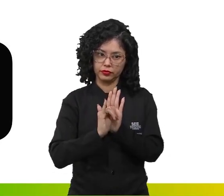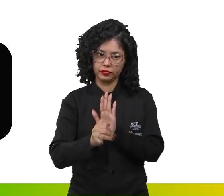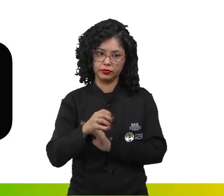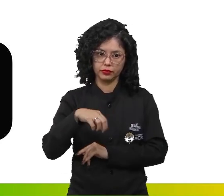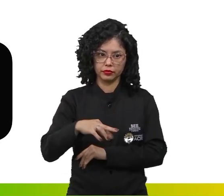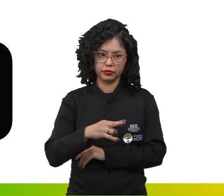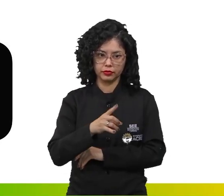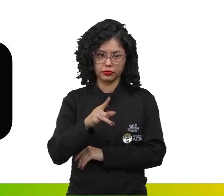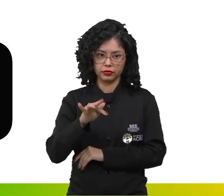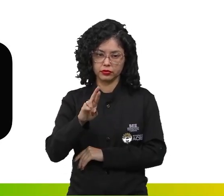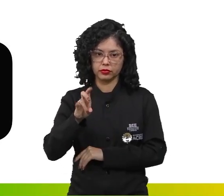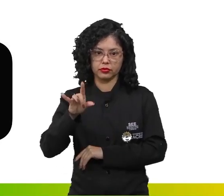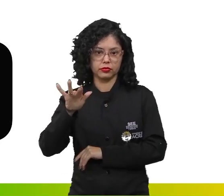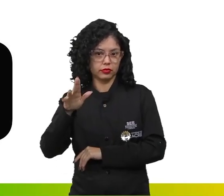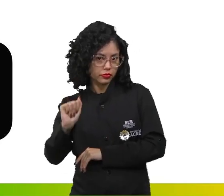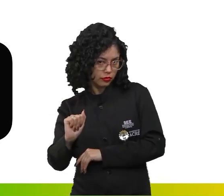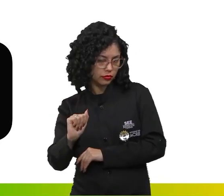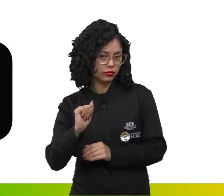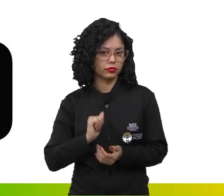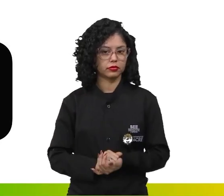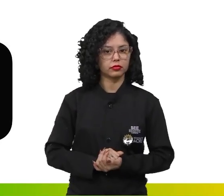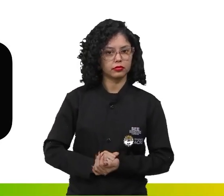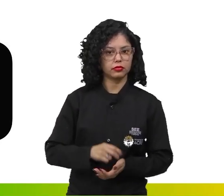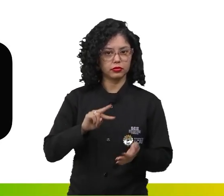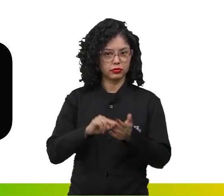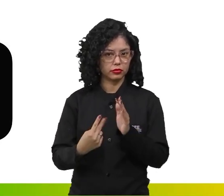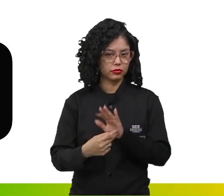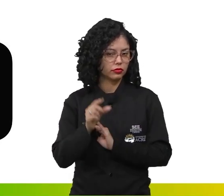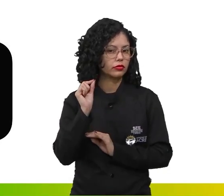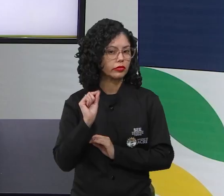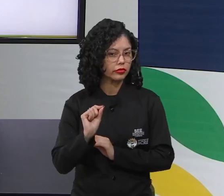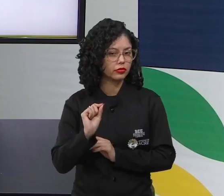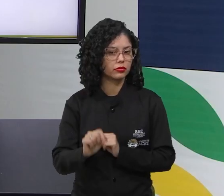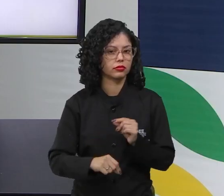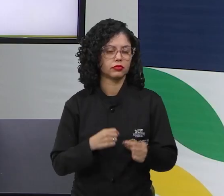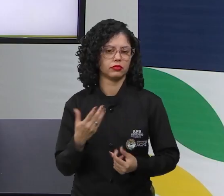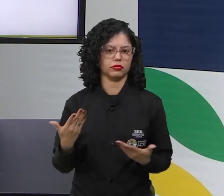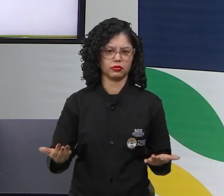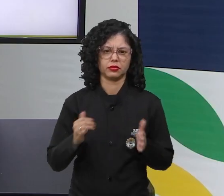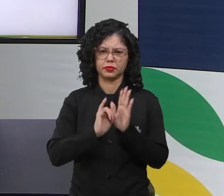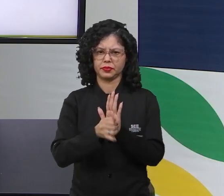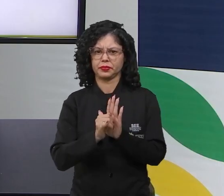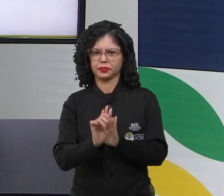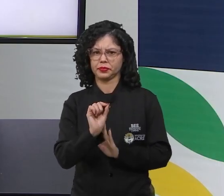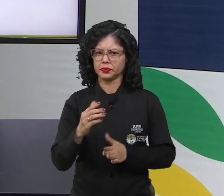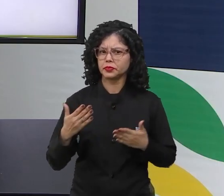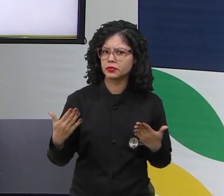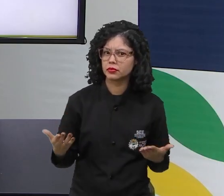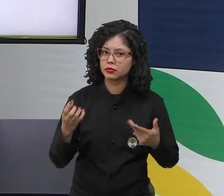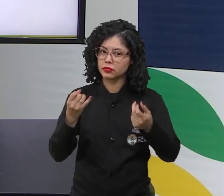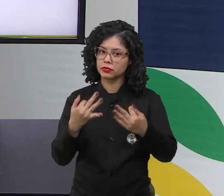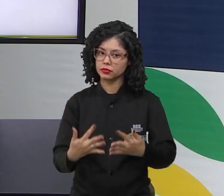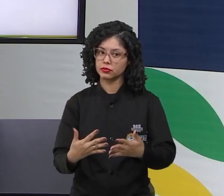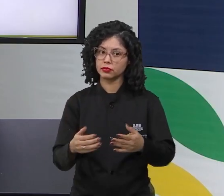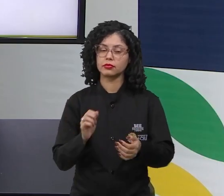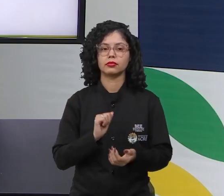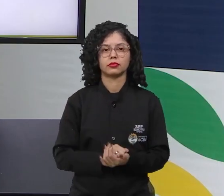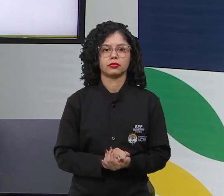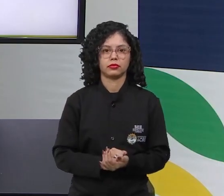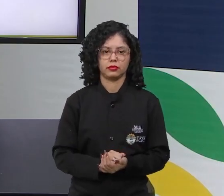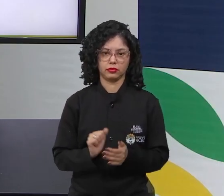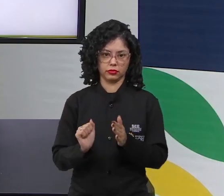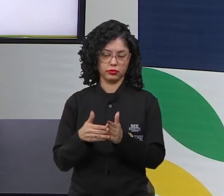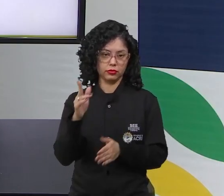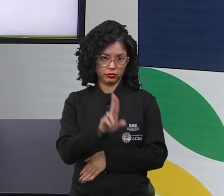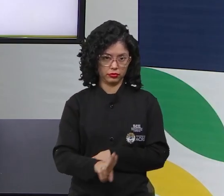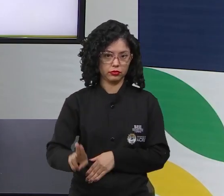narrativa mercadológica. O que seria isso? O que seria essa narrativa? O que é narrar? Narrar é contar. Então, muito